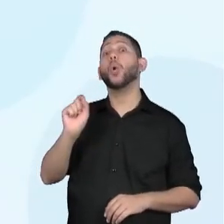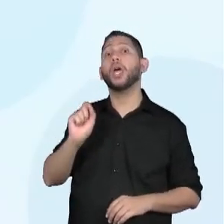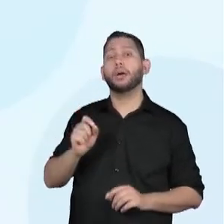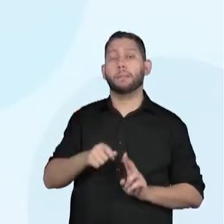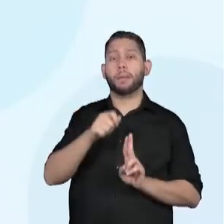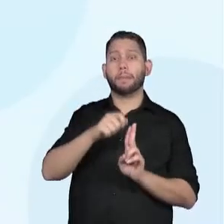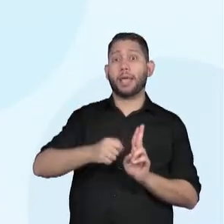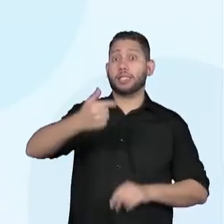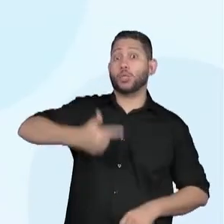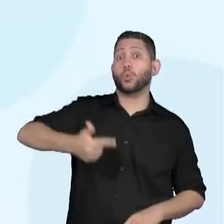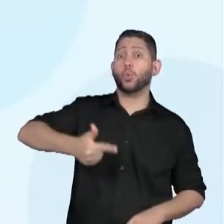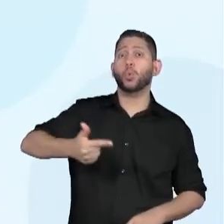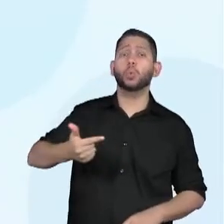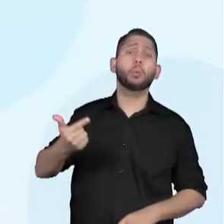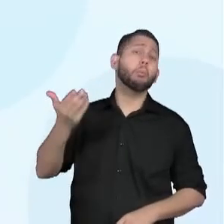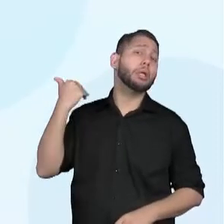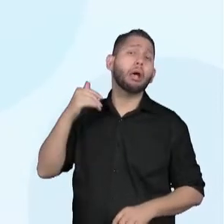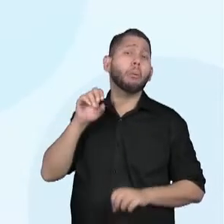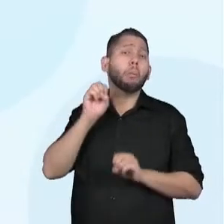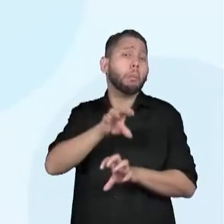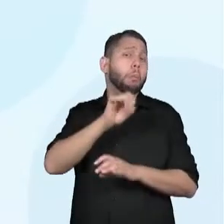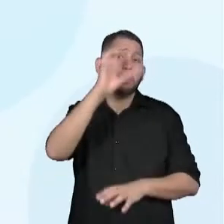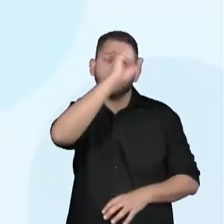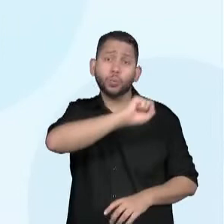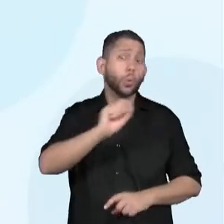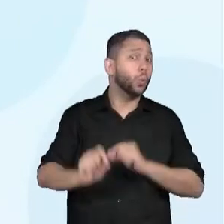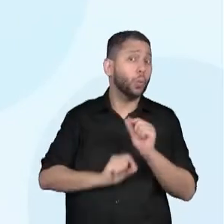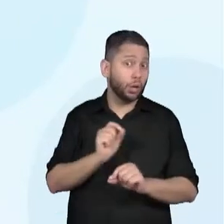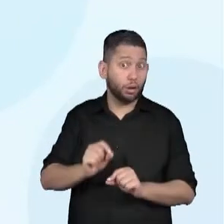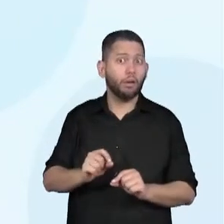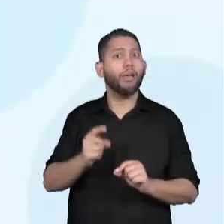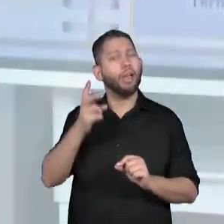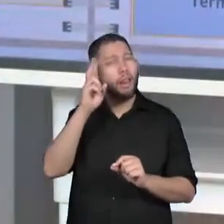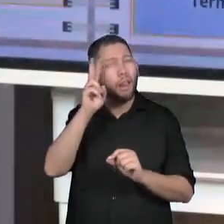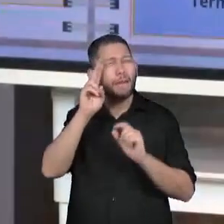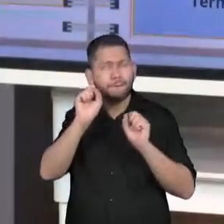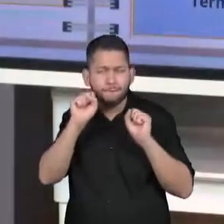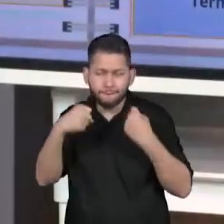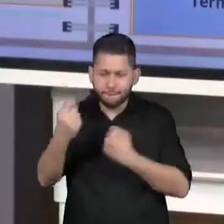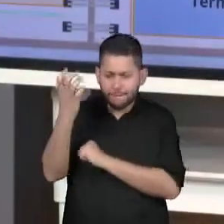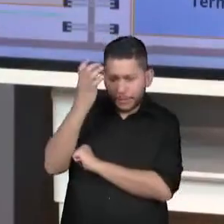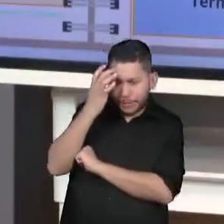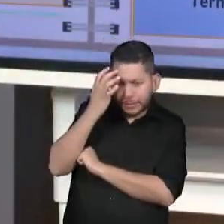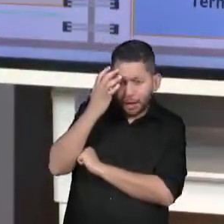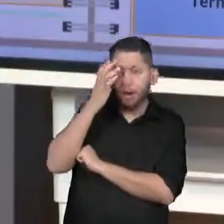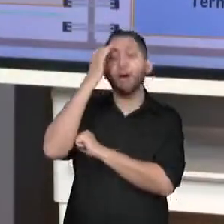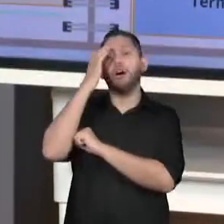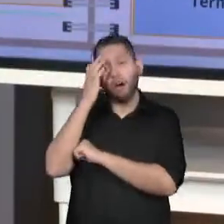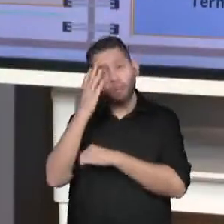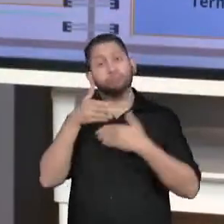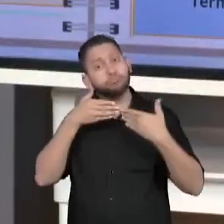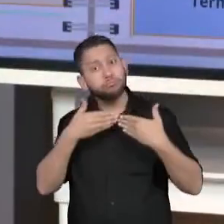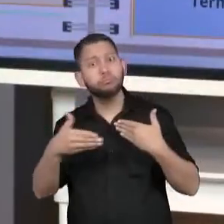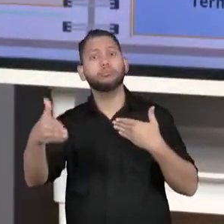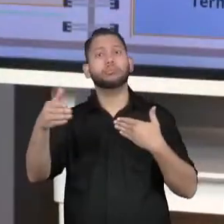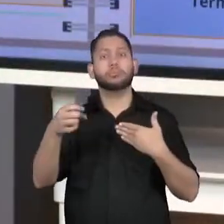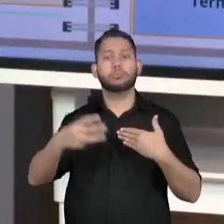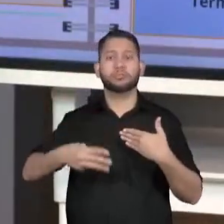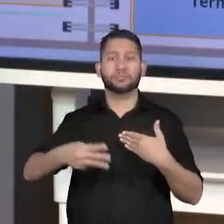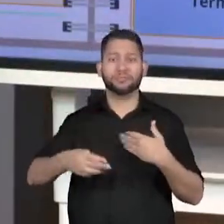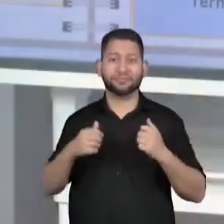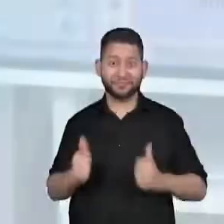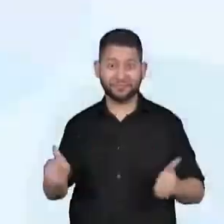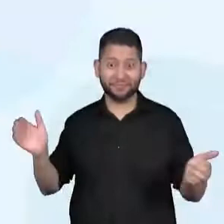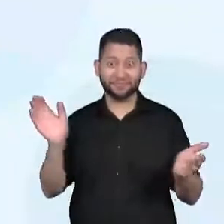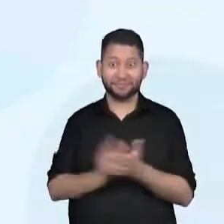revisão do segundo bimestre, porque assim a gente faz uma retomada antes de começar com toda essa novidade que eu mostrei aqui para vocês, tá